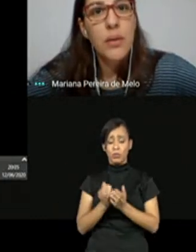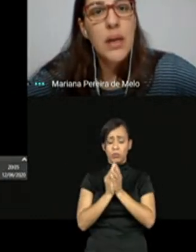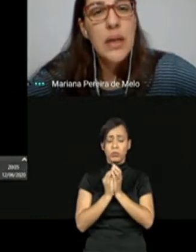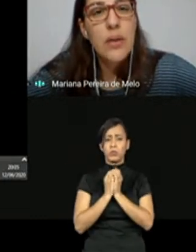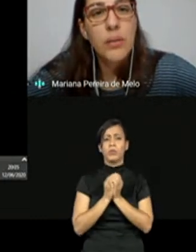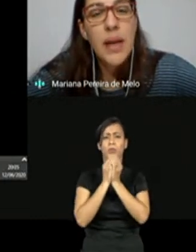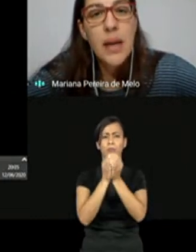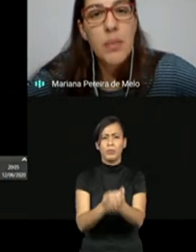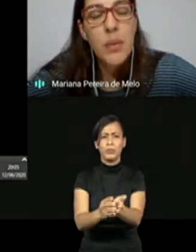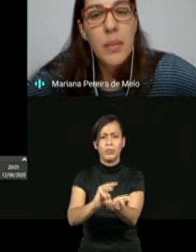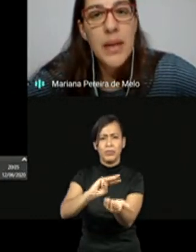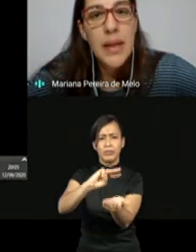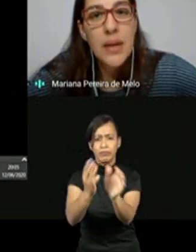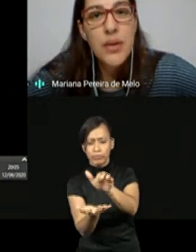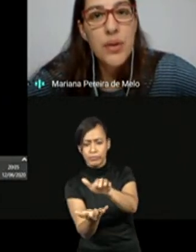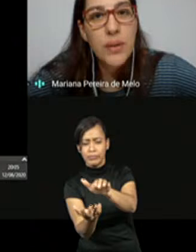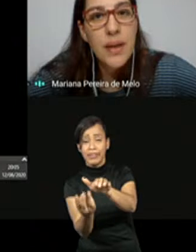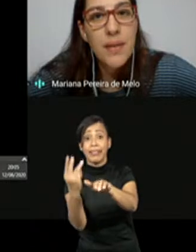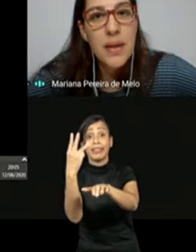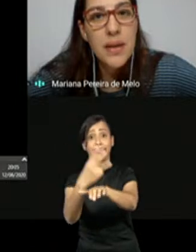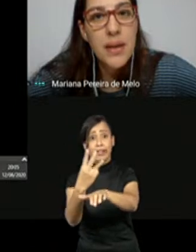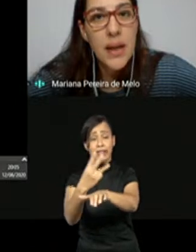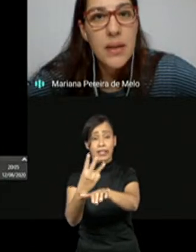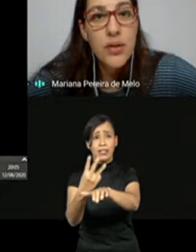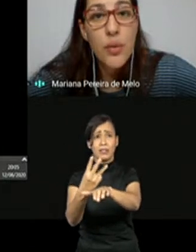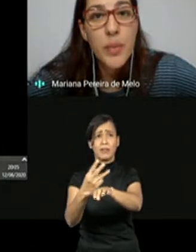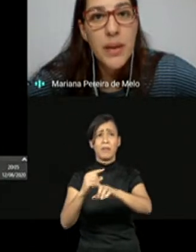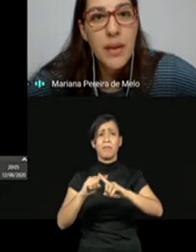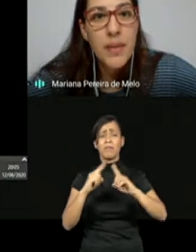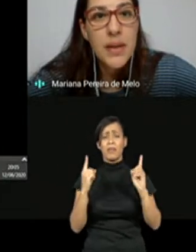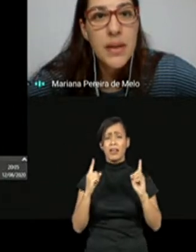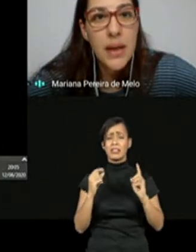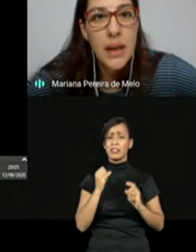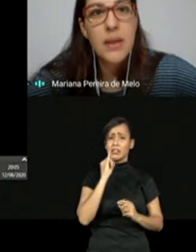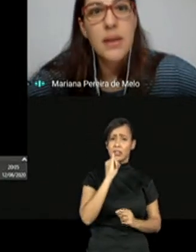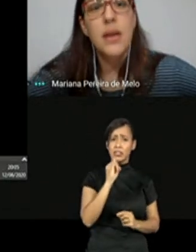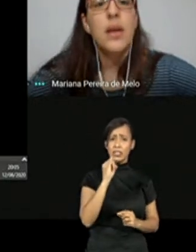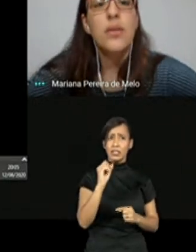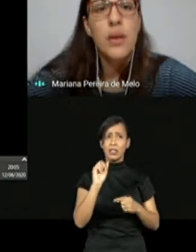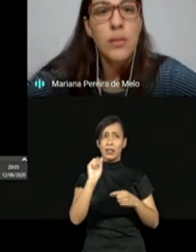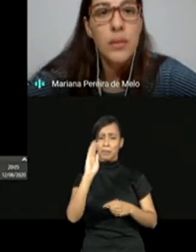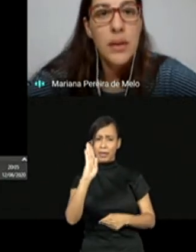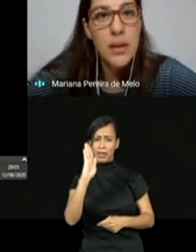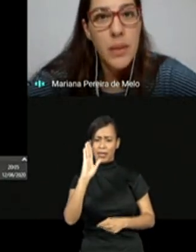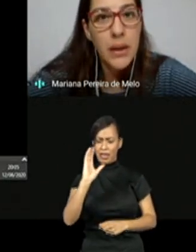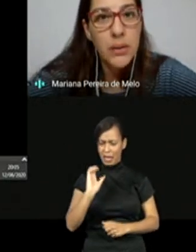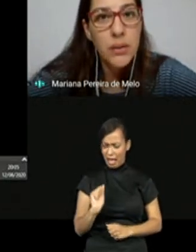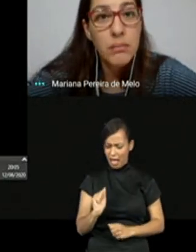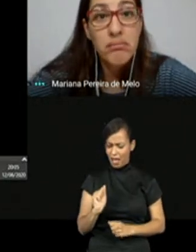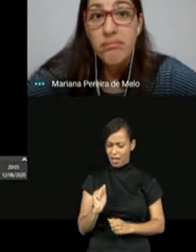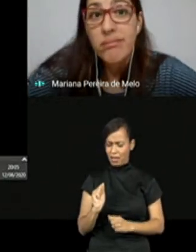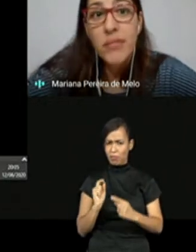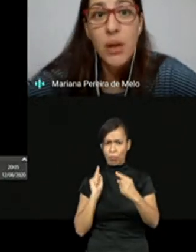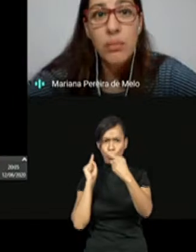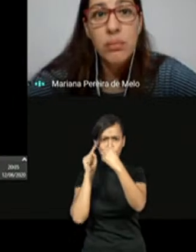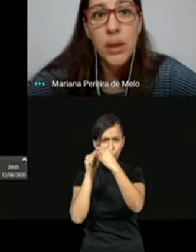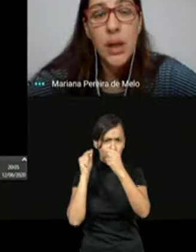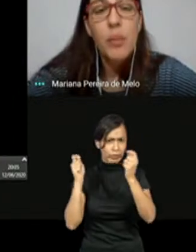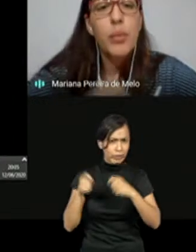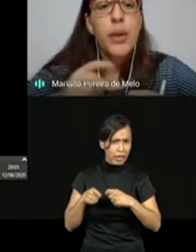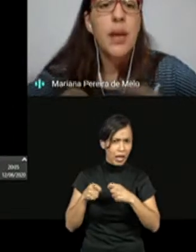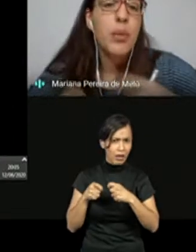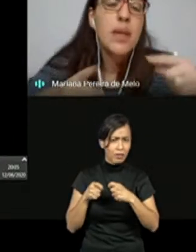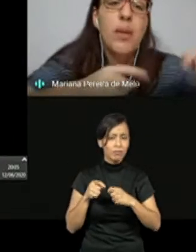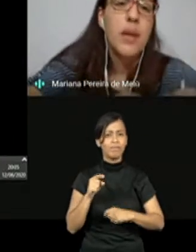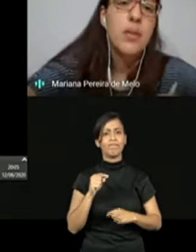5. Isso altera a probabilidade de eu ter face 3, de eu obter face 3 no segundo lançamento? Não.